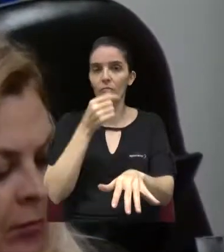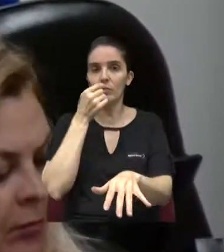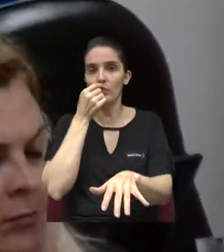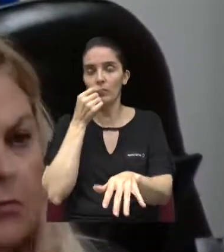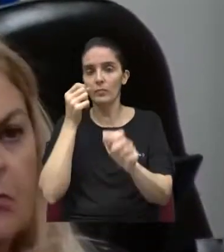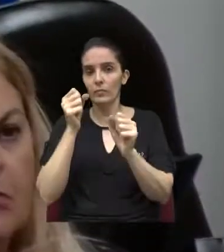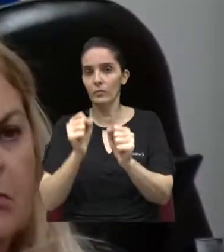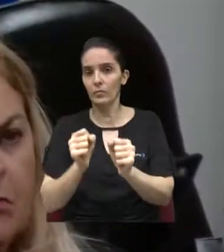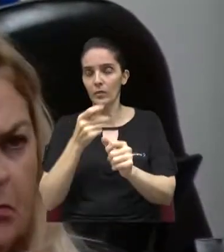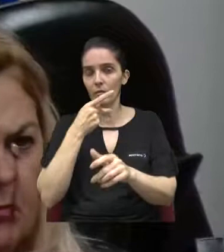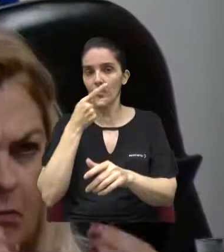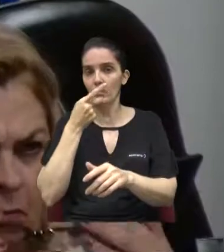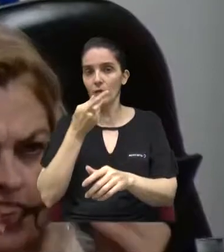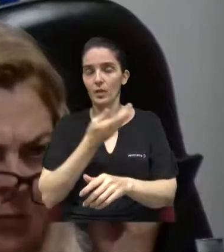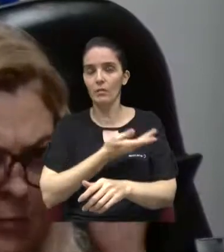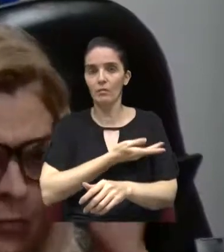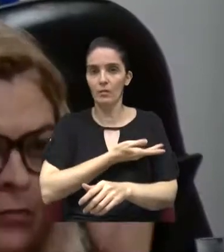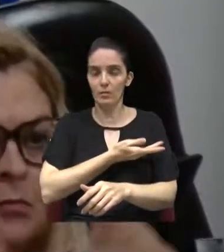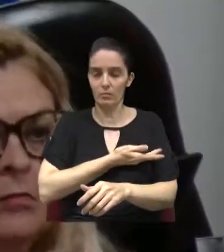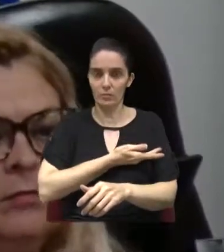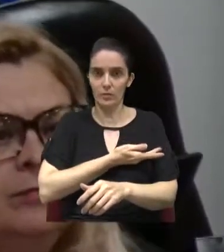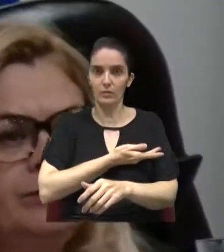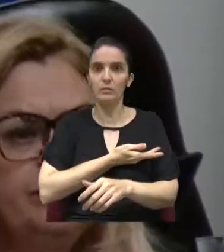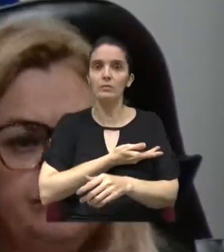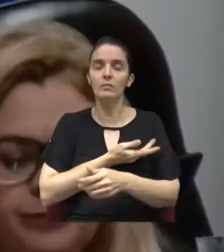dizer, uma amiga que está nesse setor